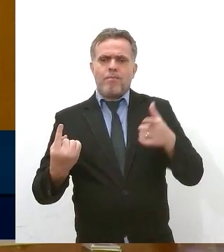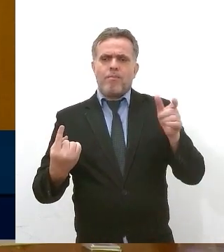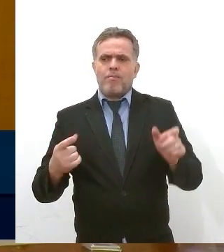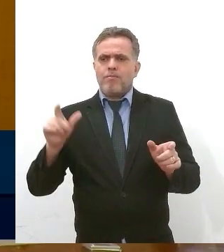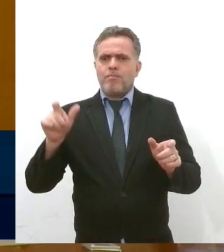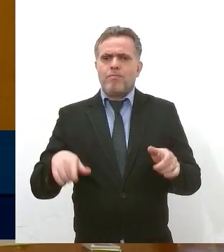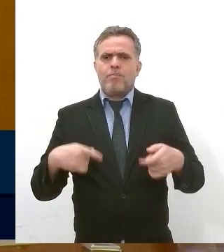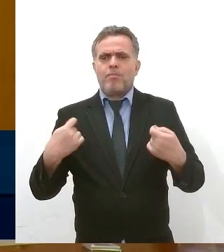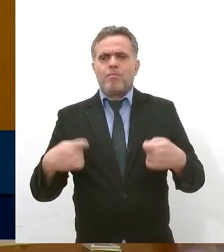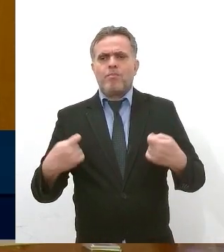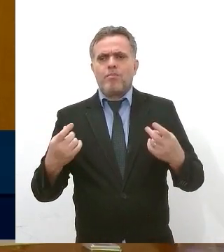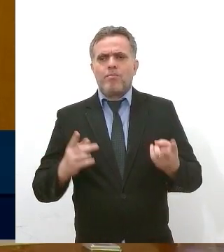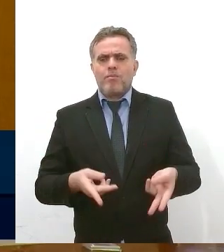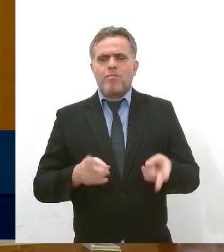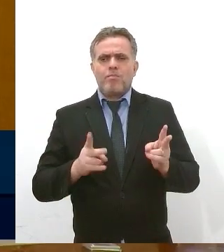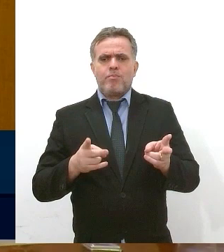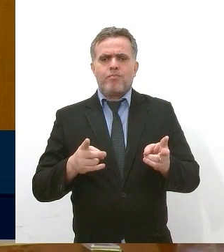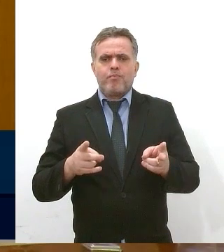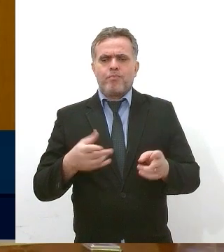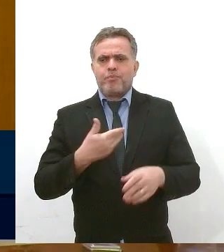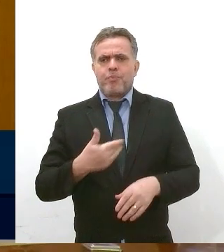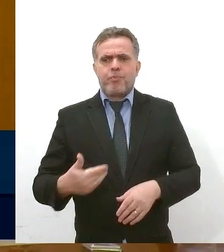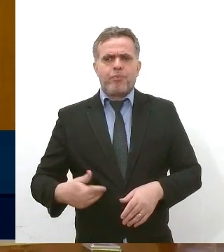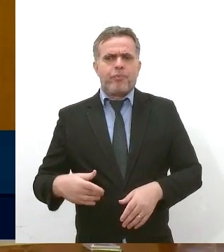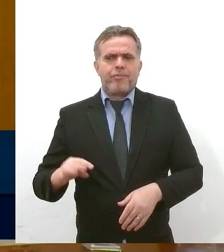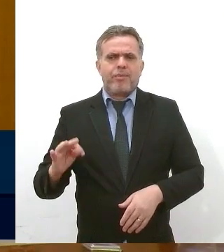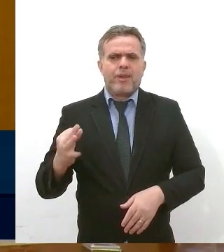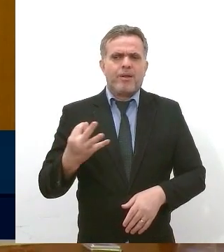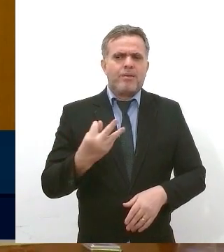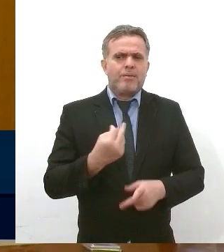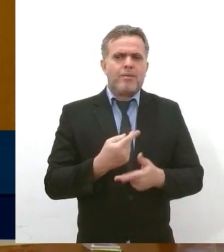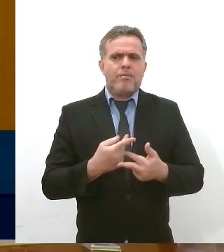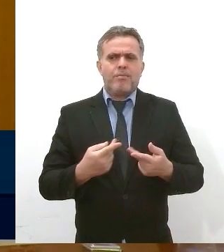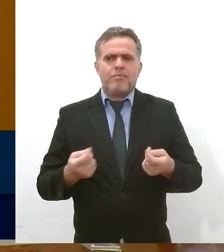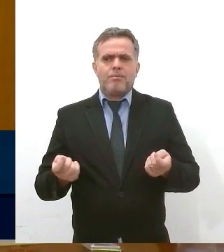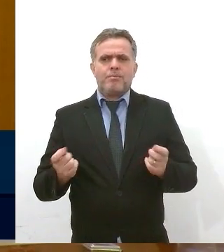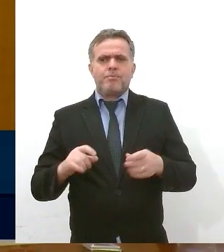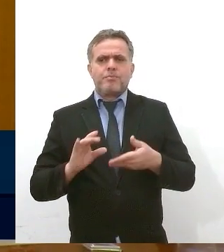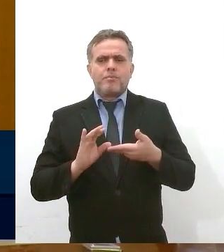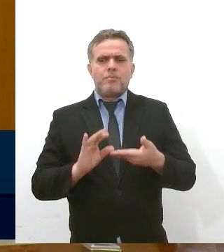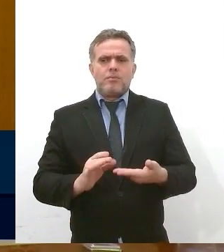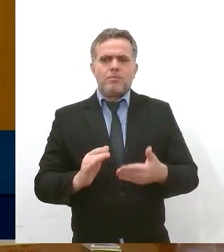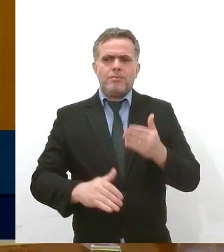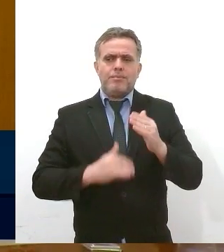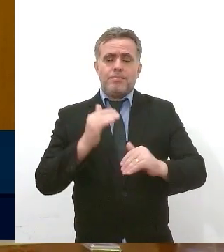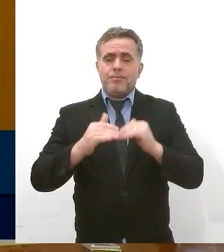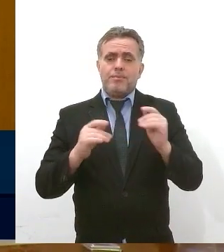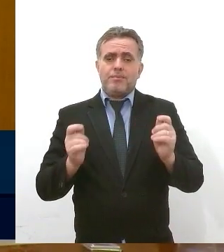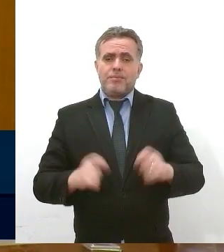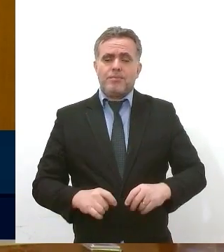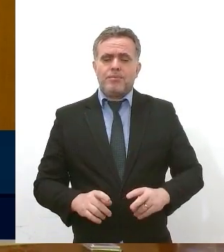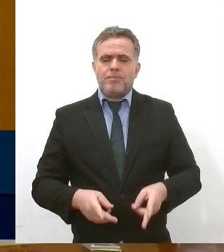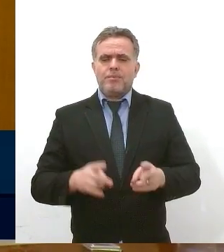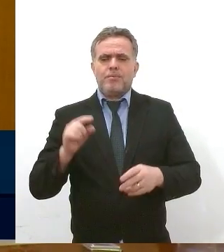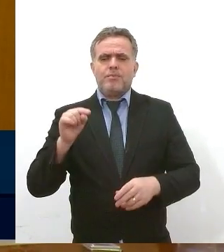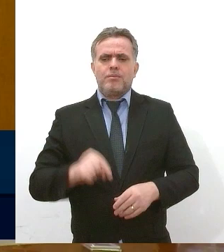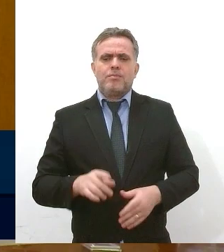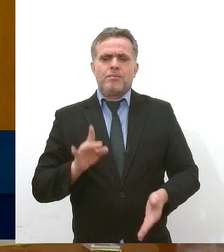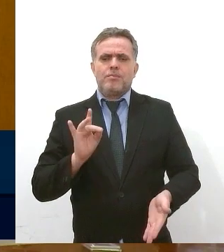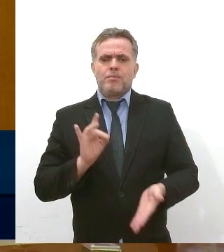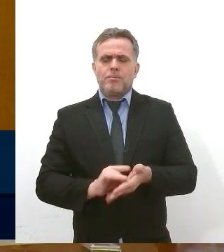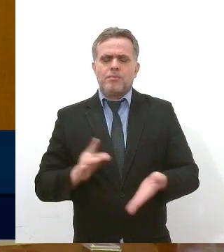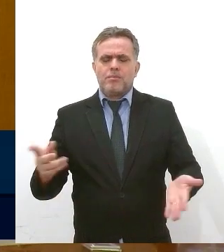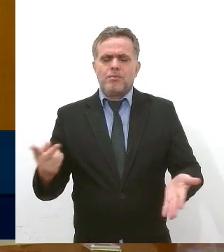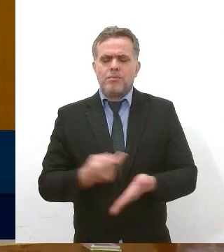públicos, em todas as suas esferas, investir, desenvolver ações para que esse efetivamente aconteça. Afinal,